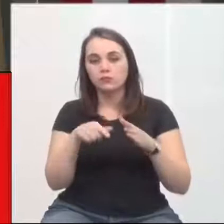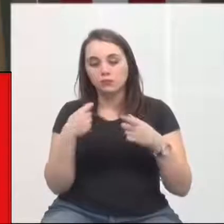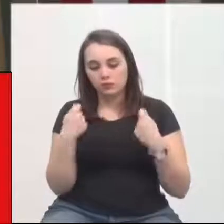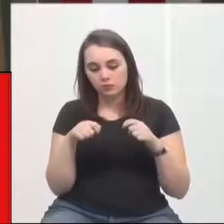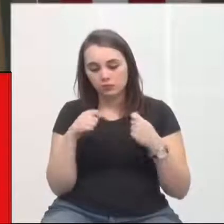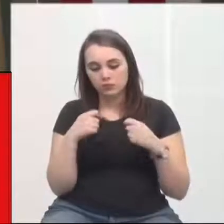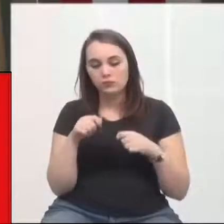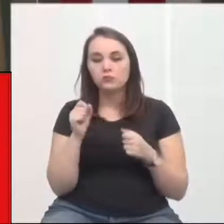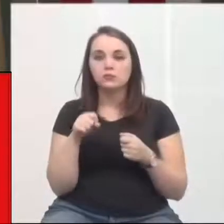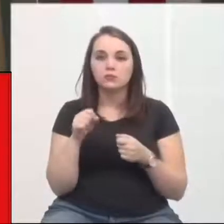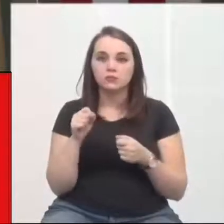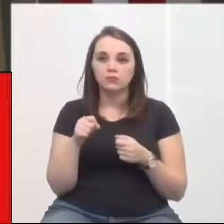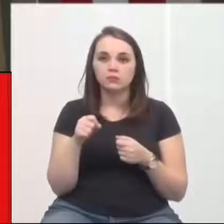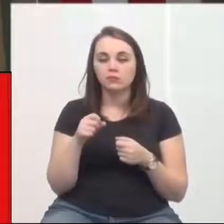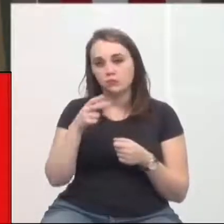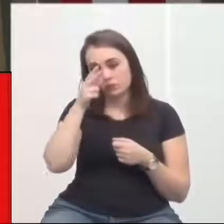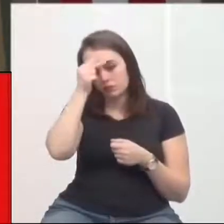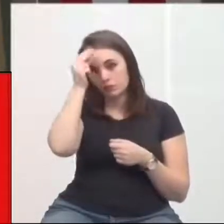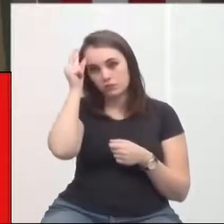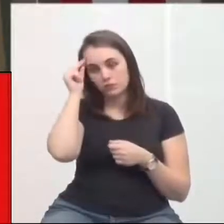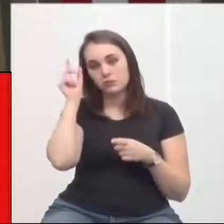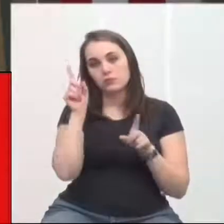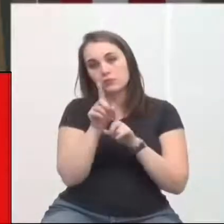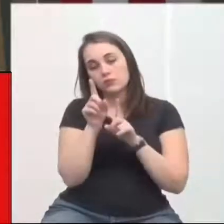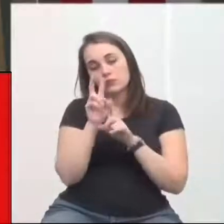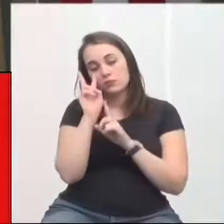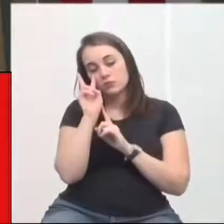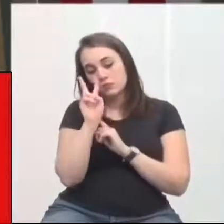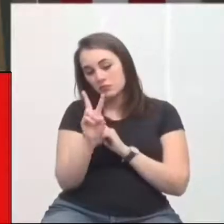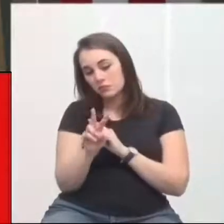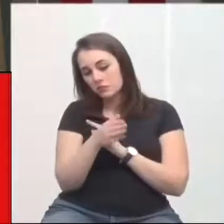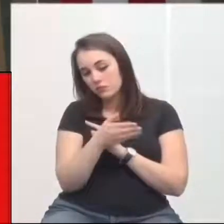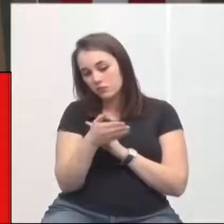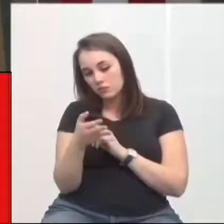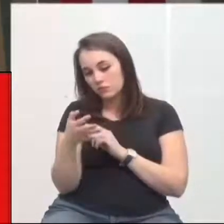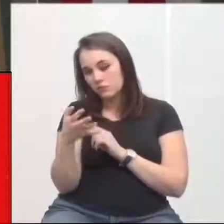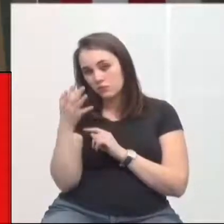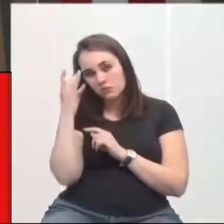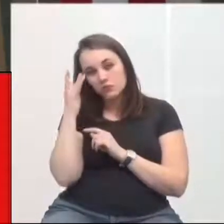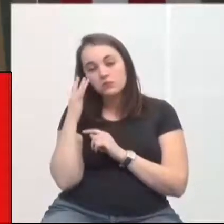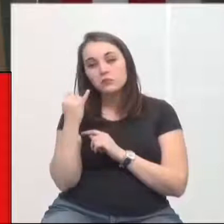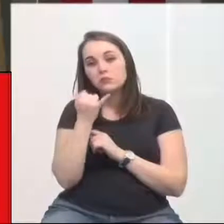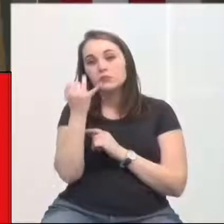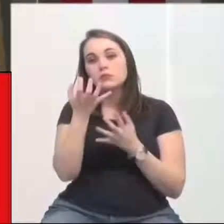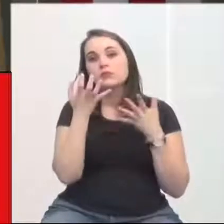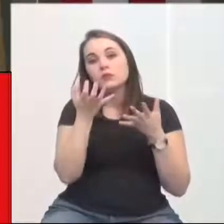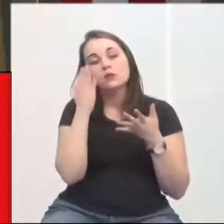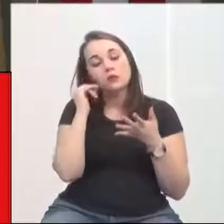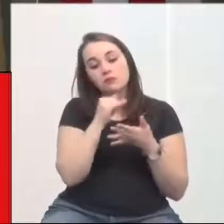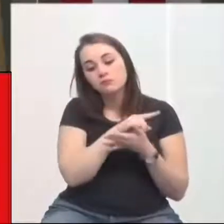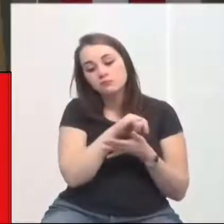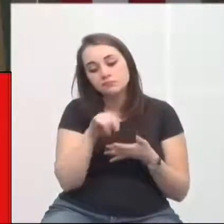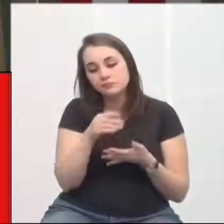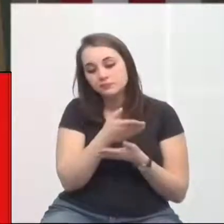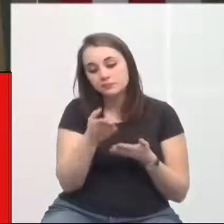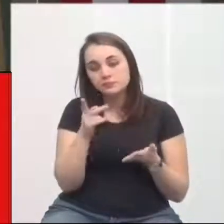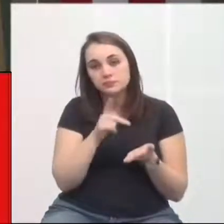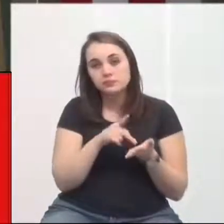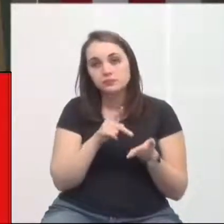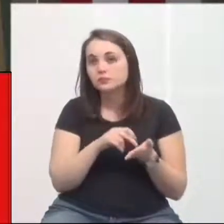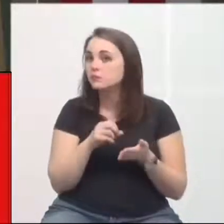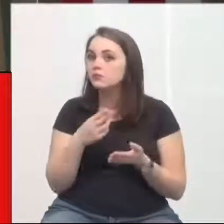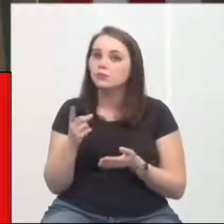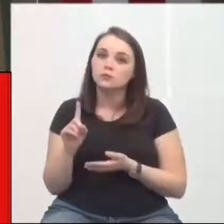que o prefeito Clécio Alvaro também tem visto isso. Eu gostaria de ter essa informação a respeito da